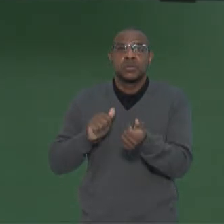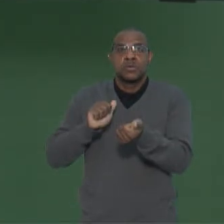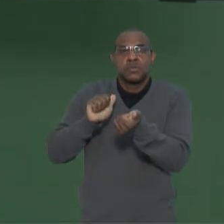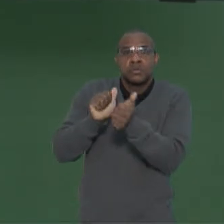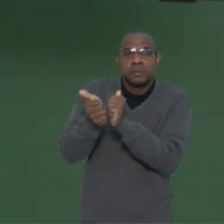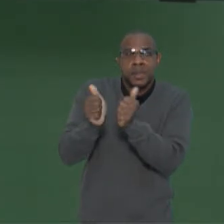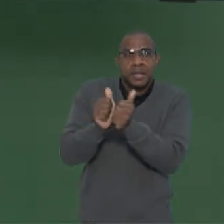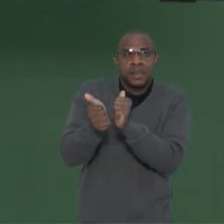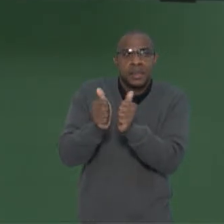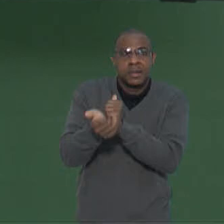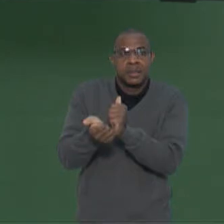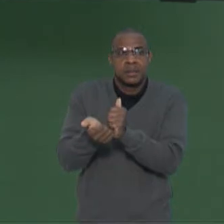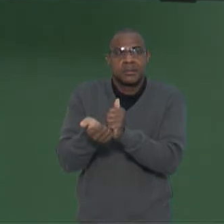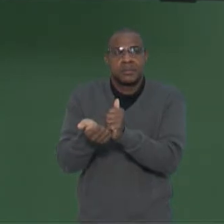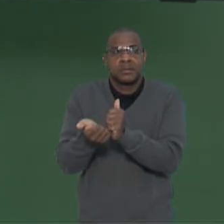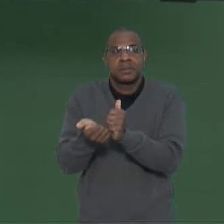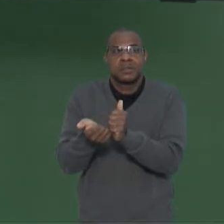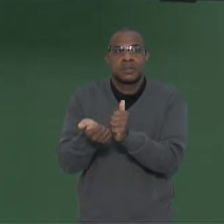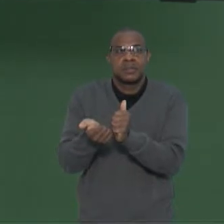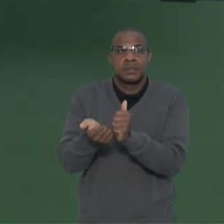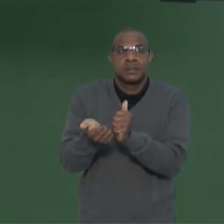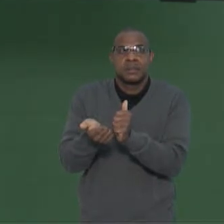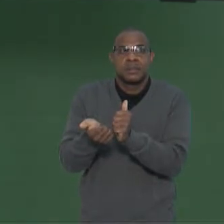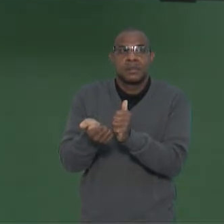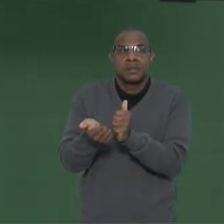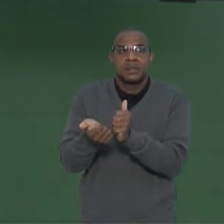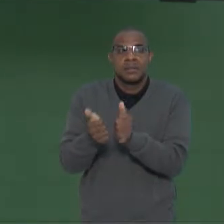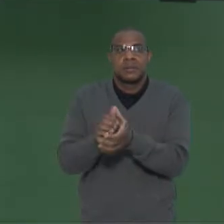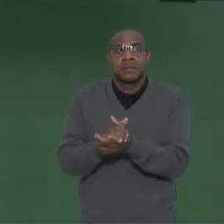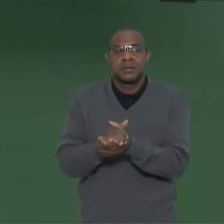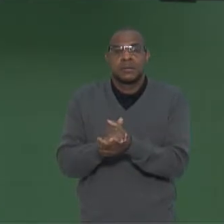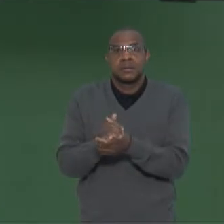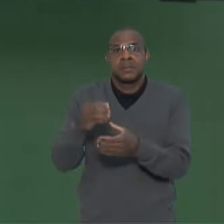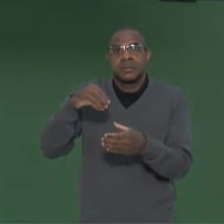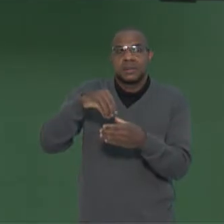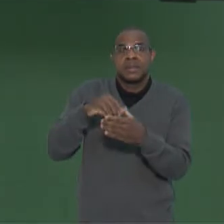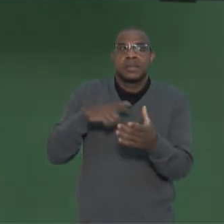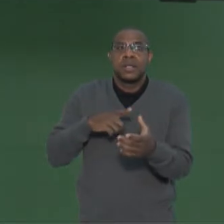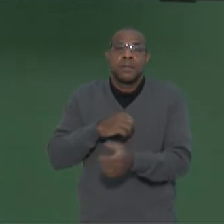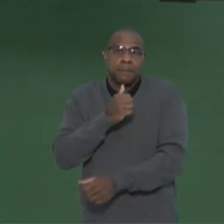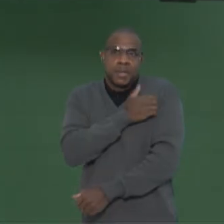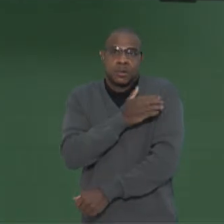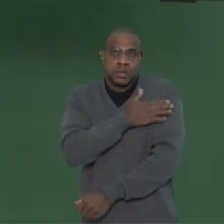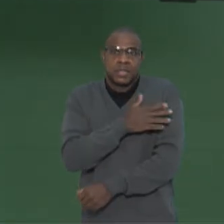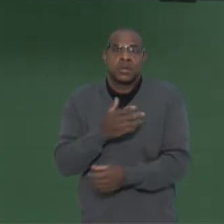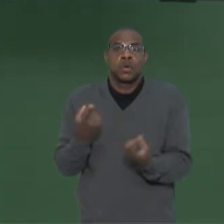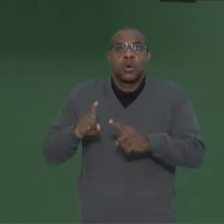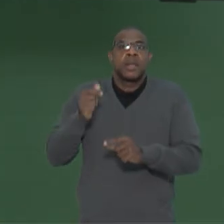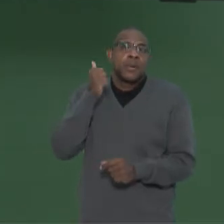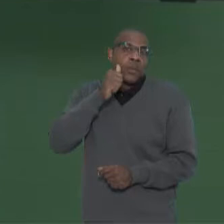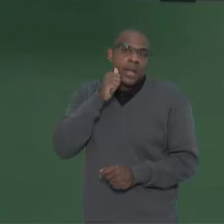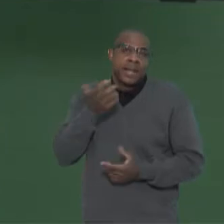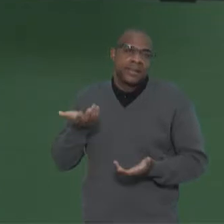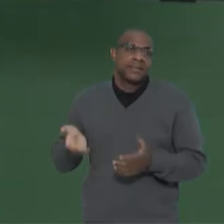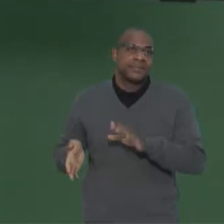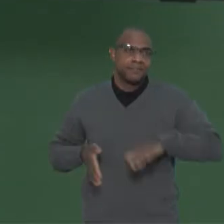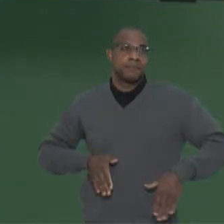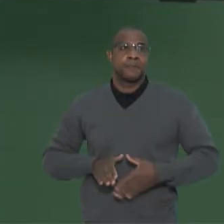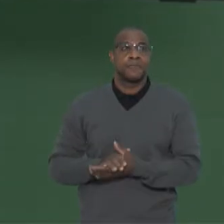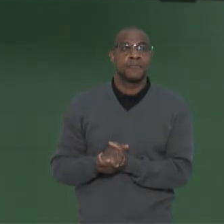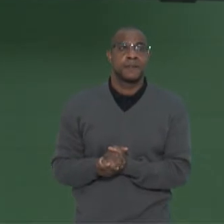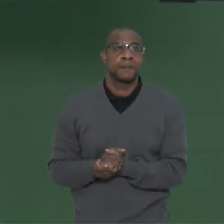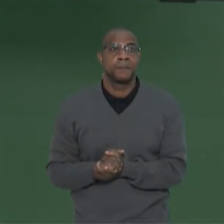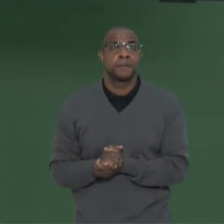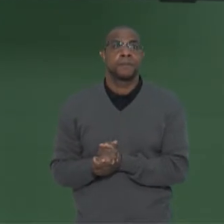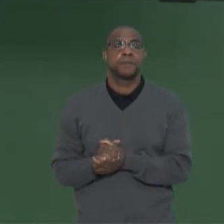aí, os meios esportivos, também é comum aí esse preconceito, beleza? Partindo para os